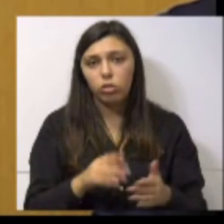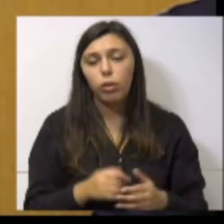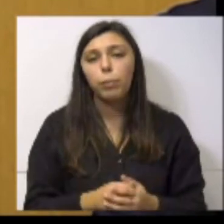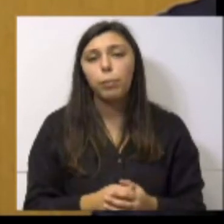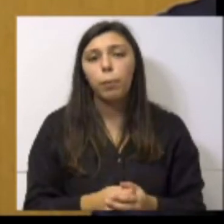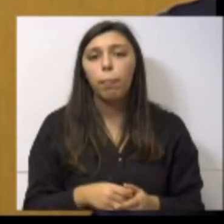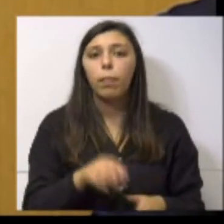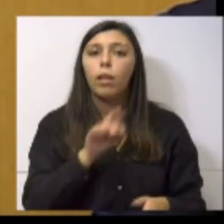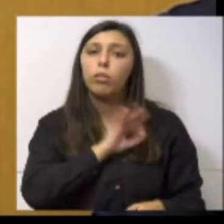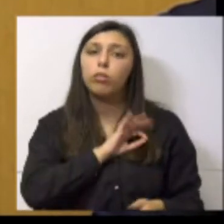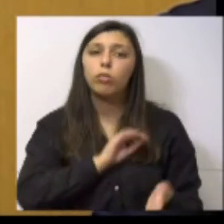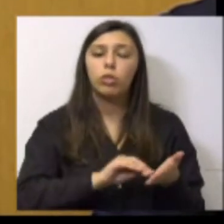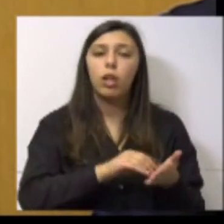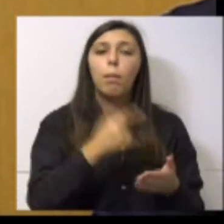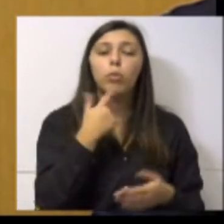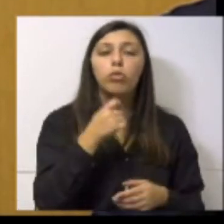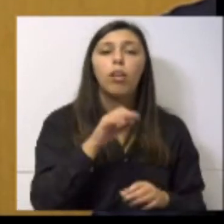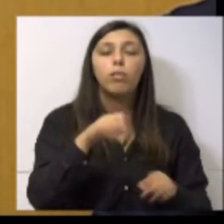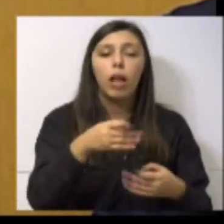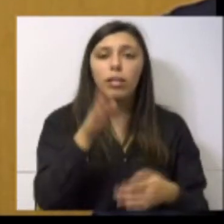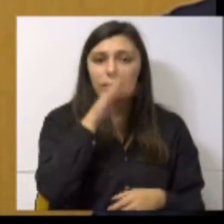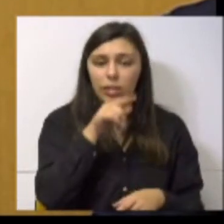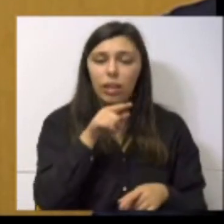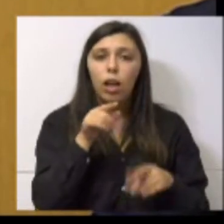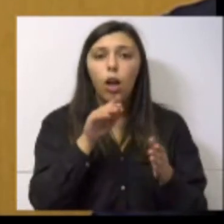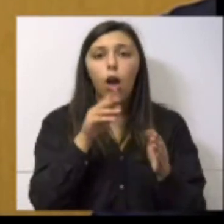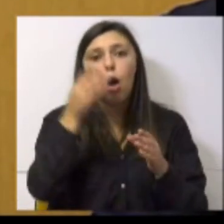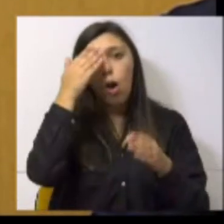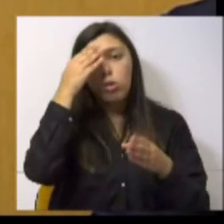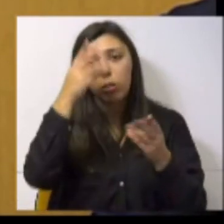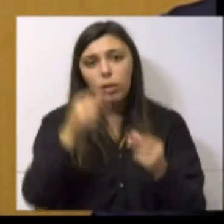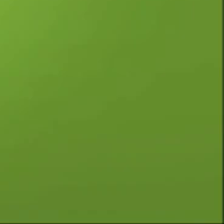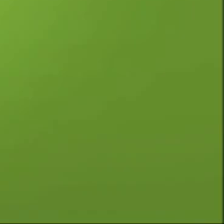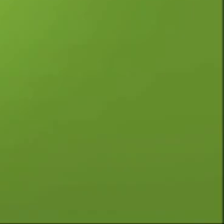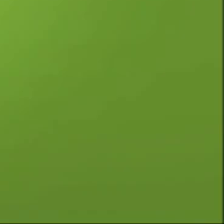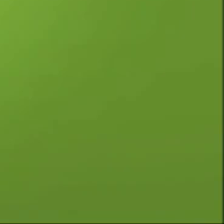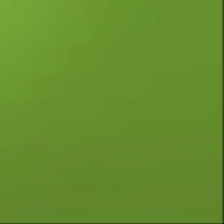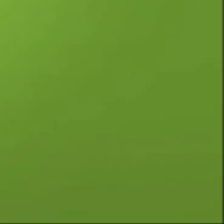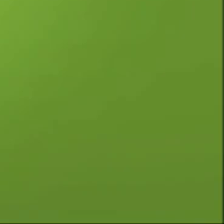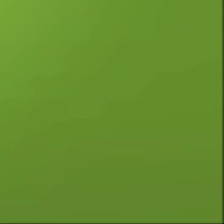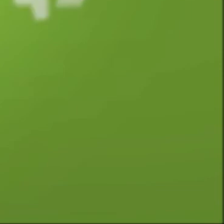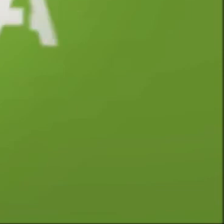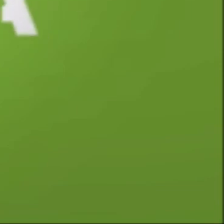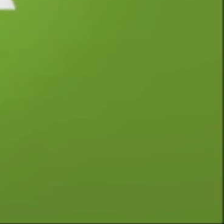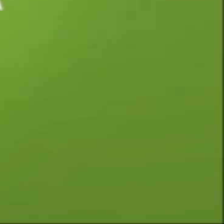pergunta final é se este orçamento é amigo da educação para a cidadania. Obrigada.